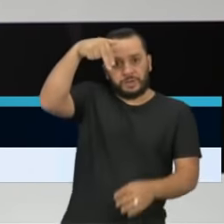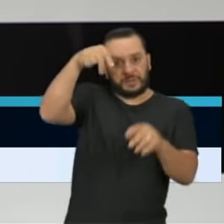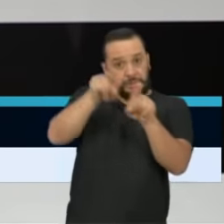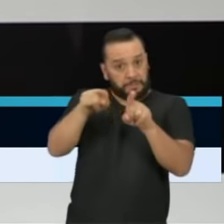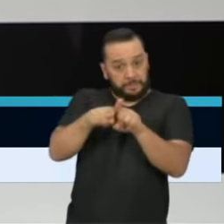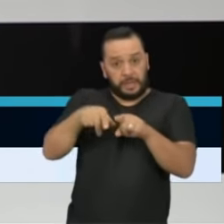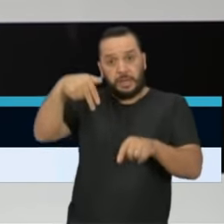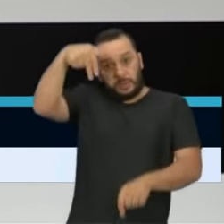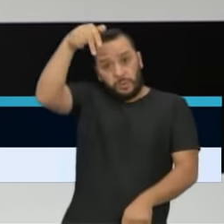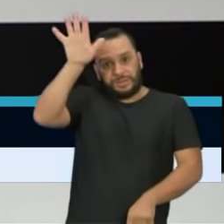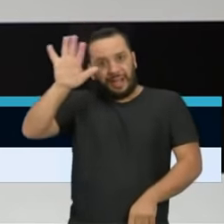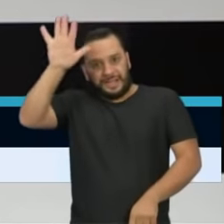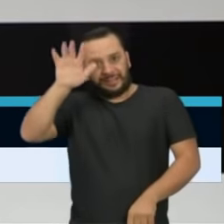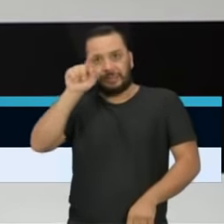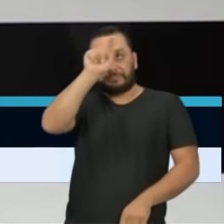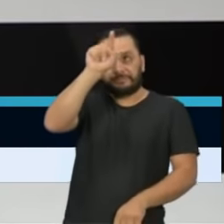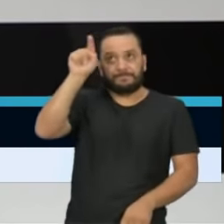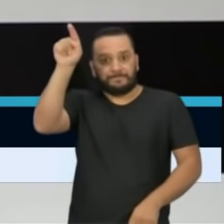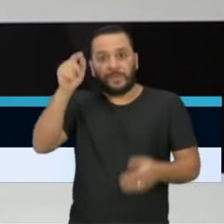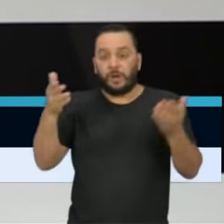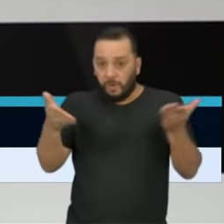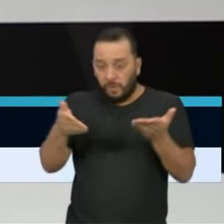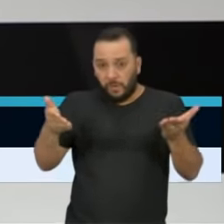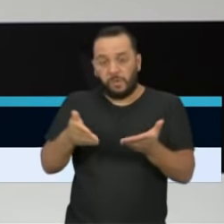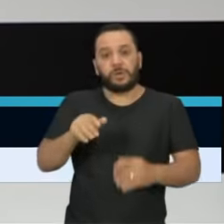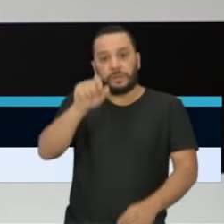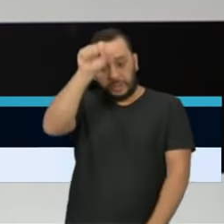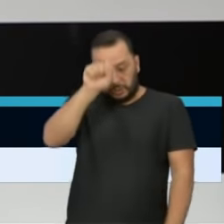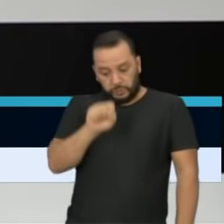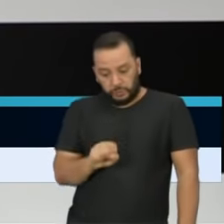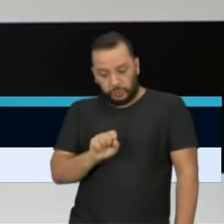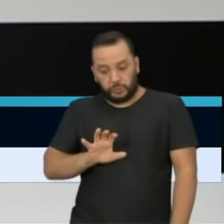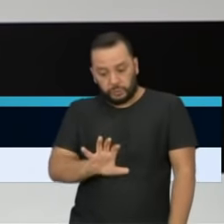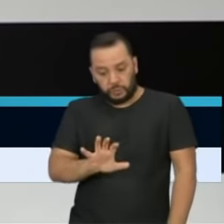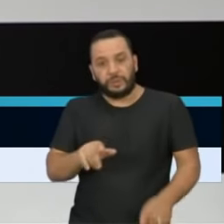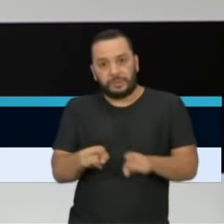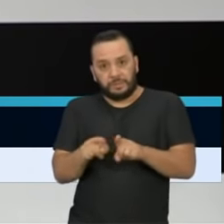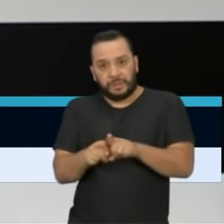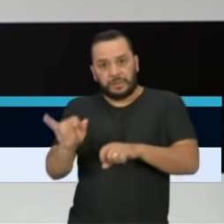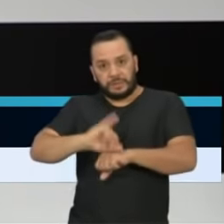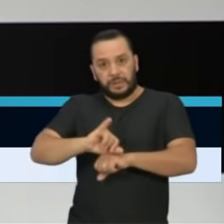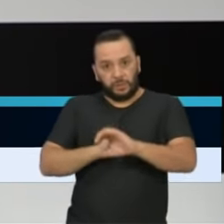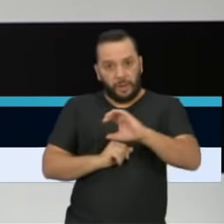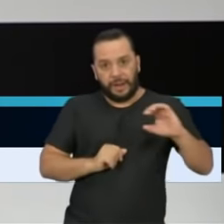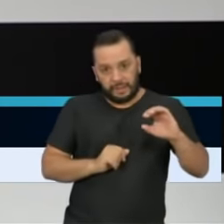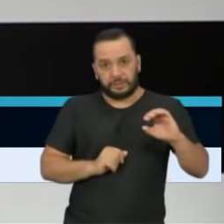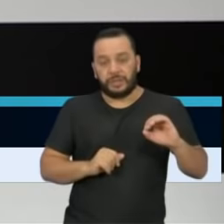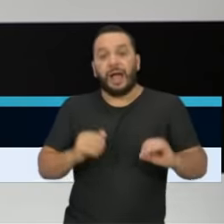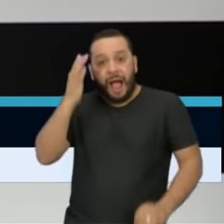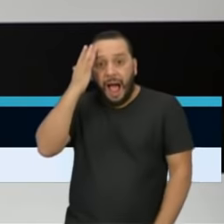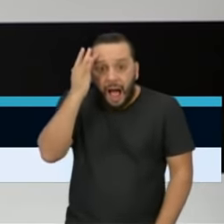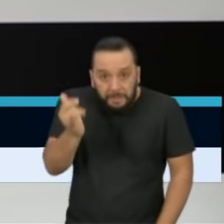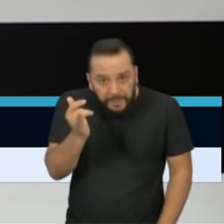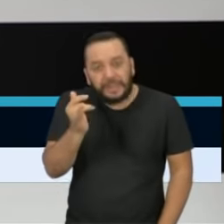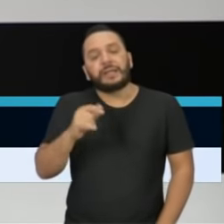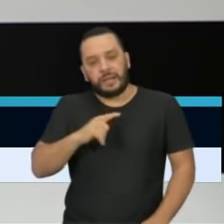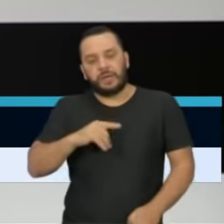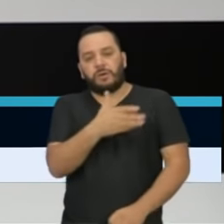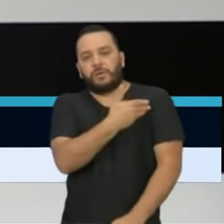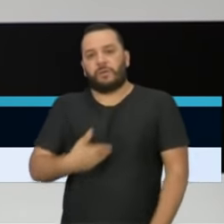hoje está acontecendo com os governadores do Sul e do Centro-Oeste e amanhã com os governadores do Sudeste. Quanto